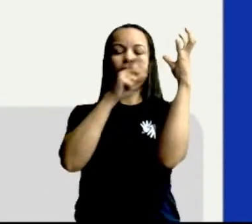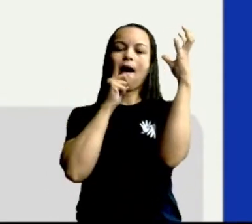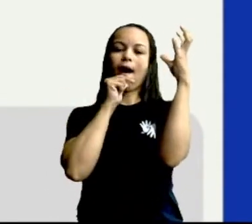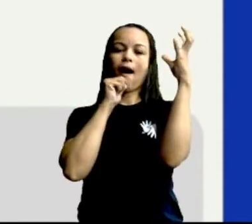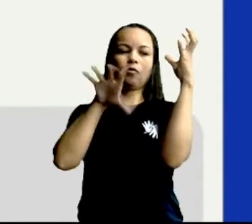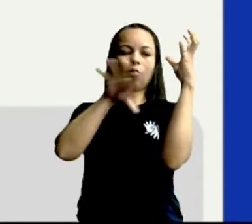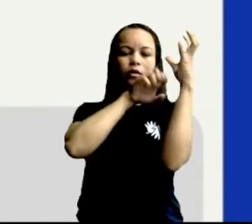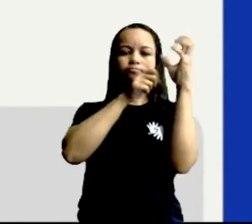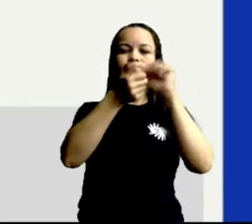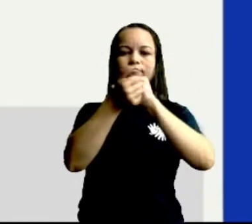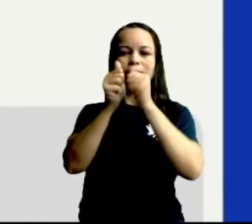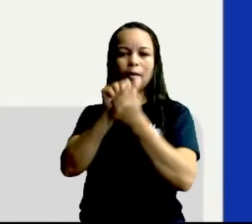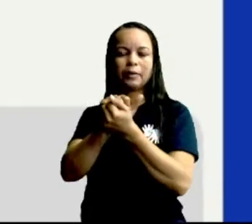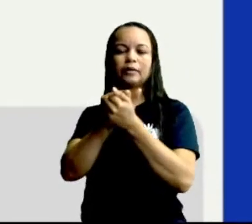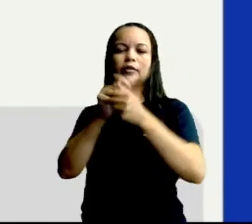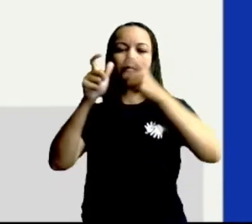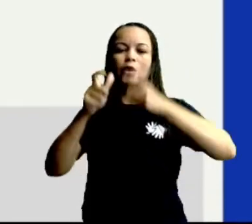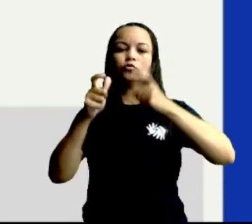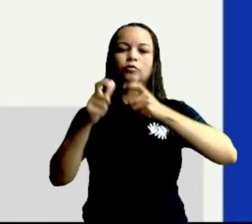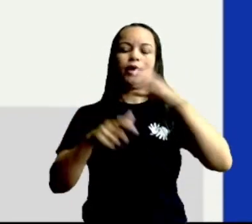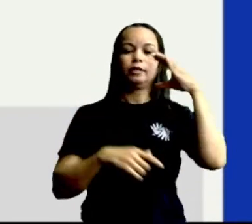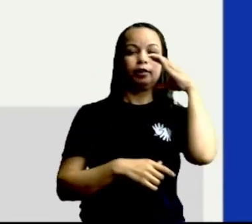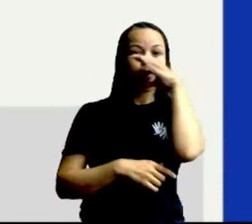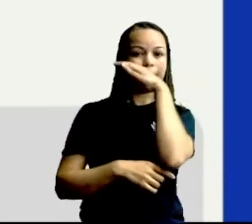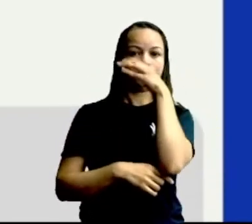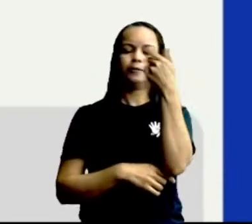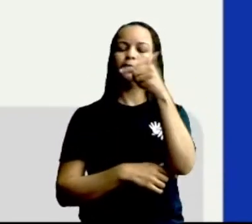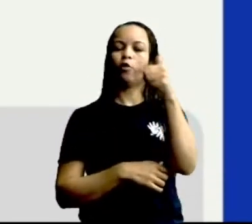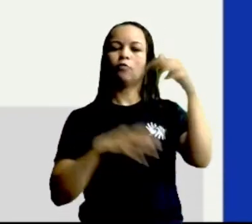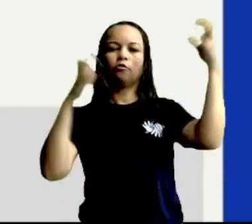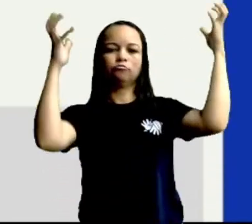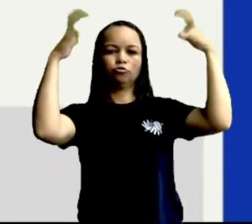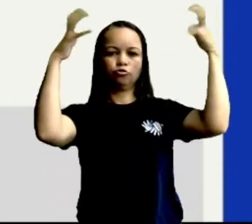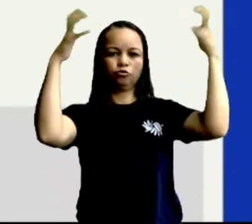estão adaptadas para ambientes quentes e sem chuvas.